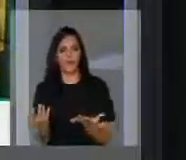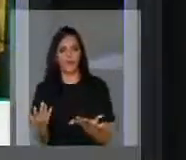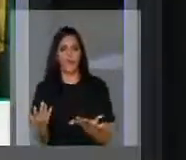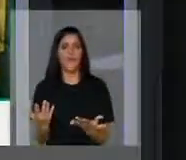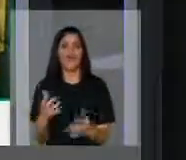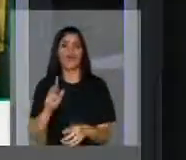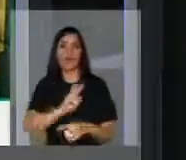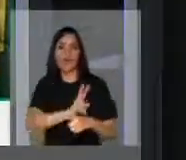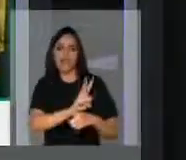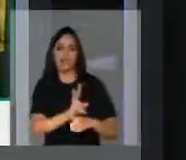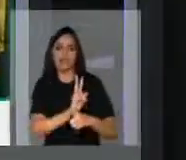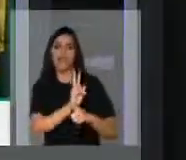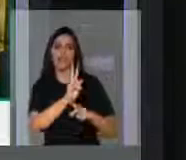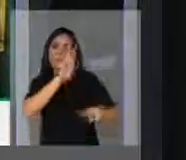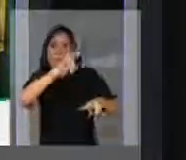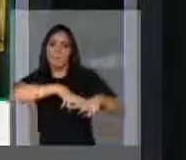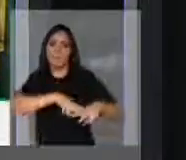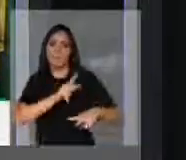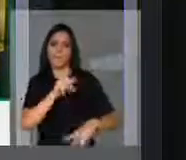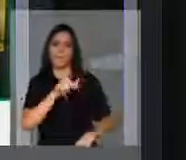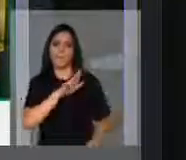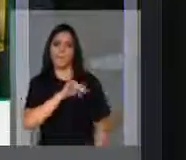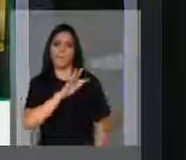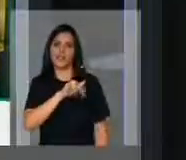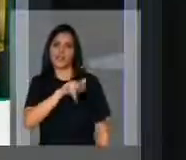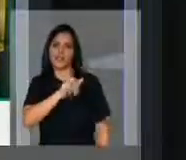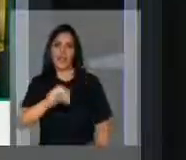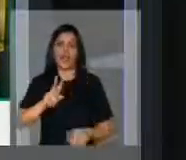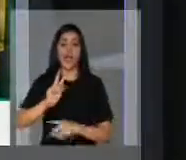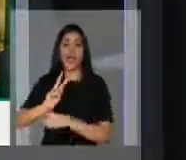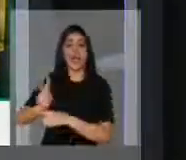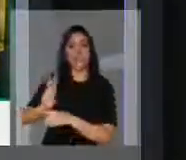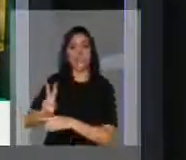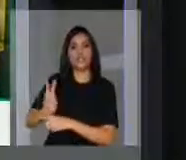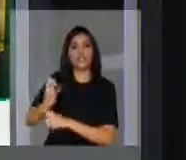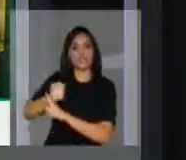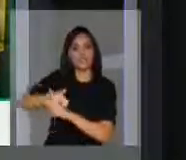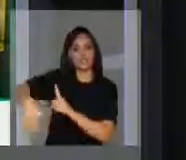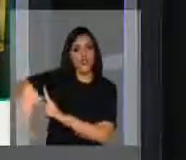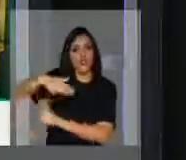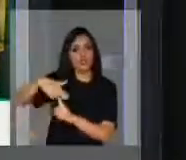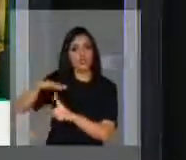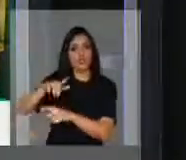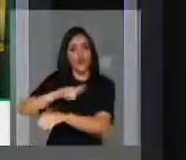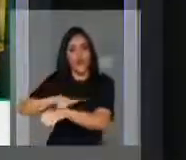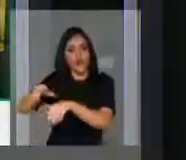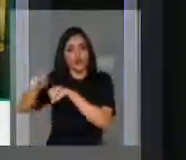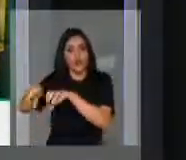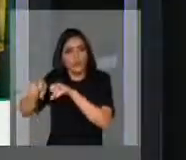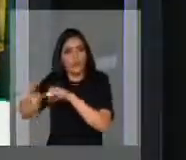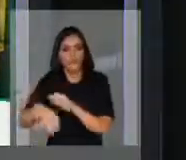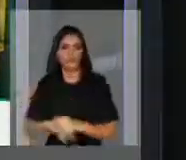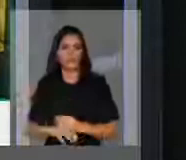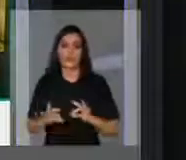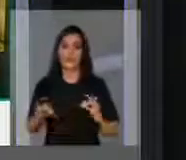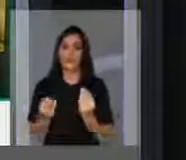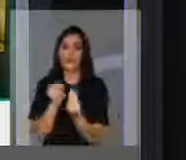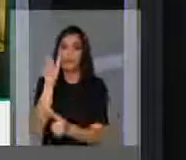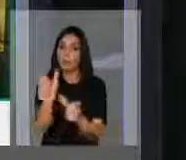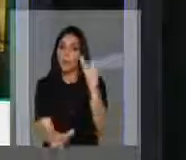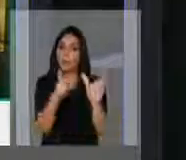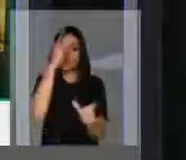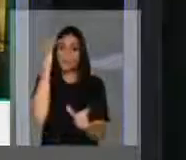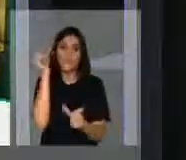falando agentes penitenciários, agentes socioeducativos, todos aqueles operadores da segurança